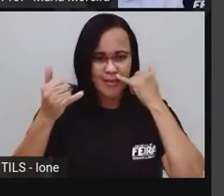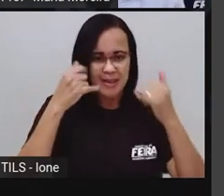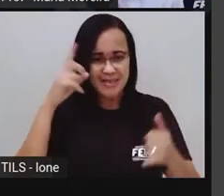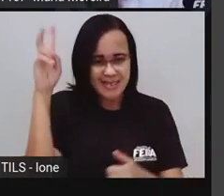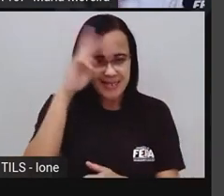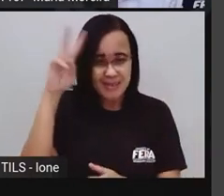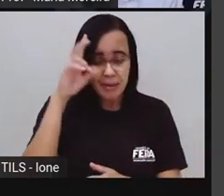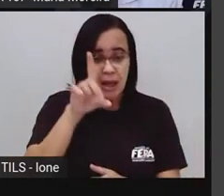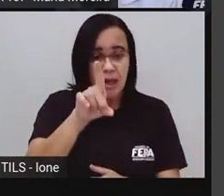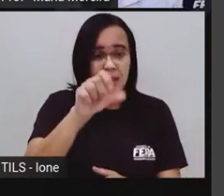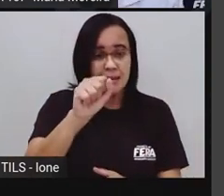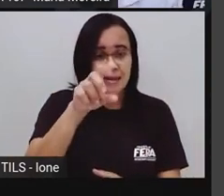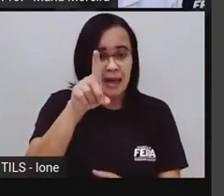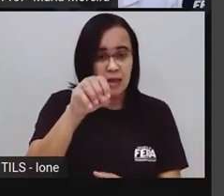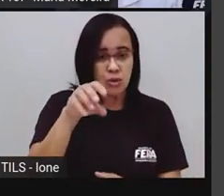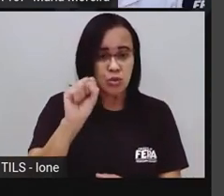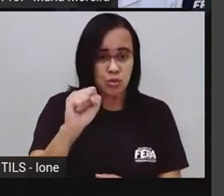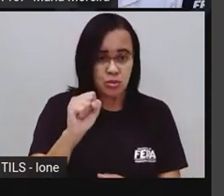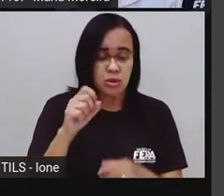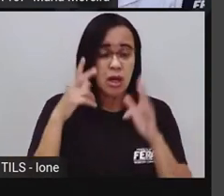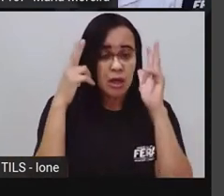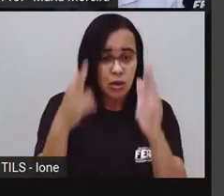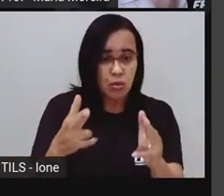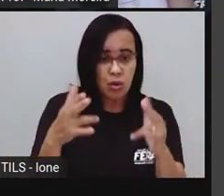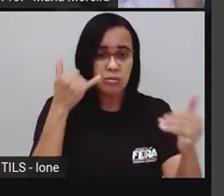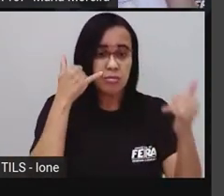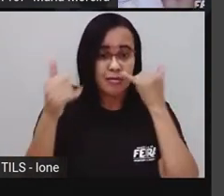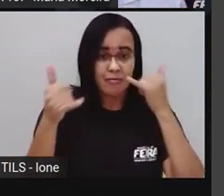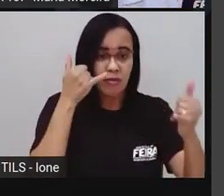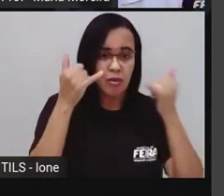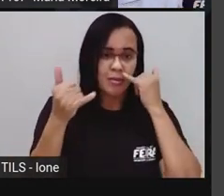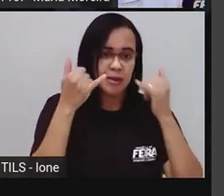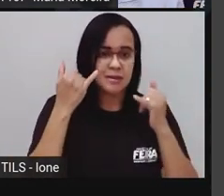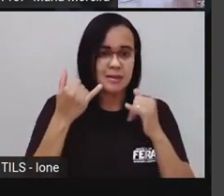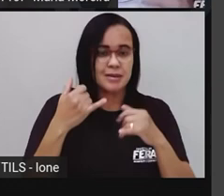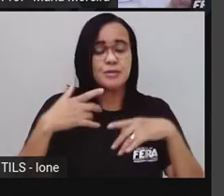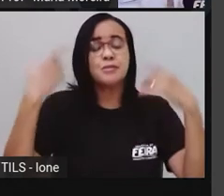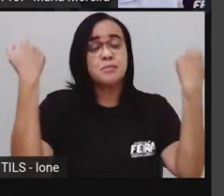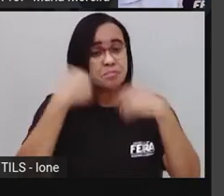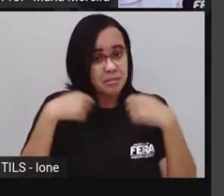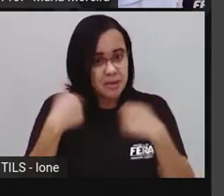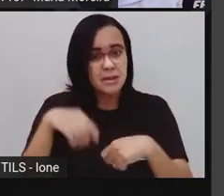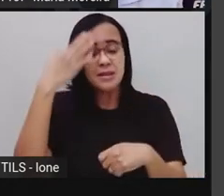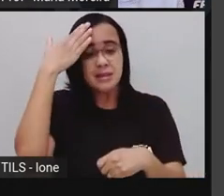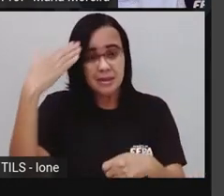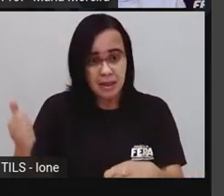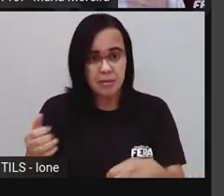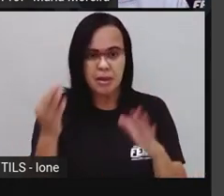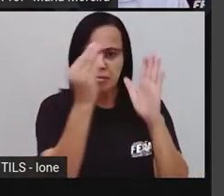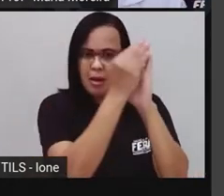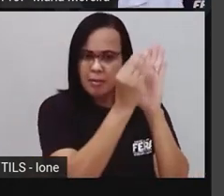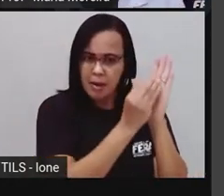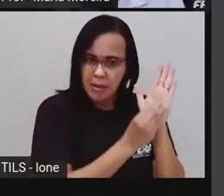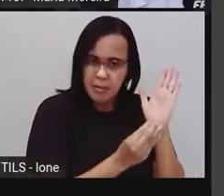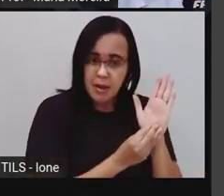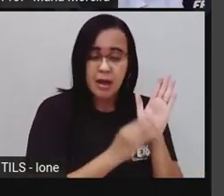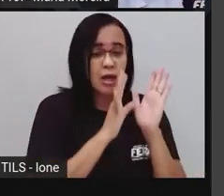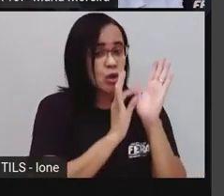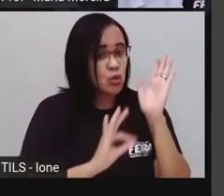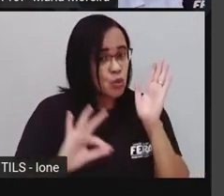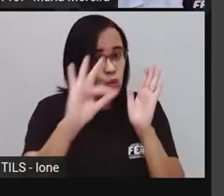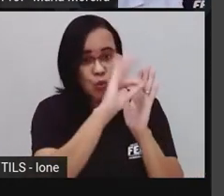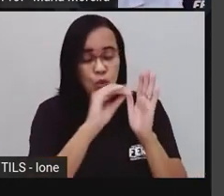Então eu tenho um resultado exato eu preciso que o meu problema minha situação problema traga aí